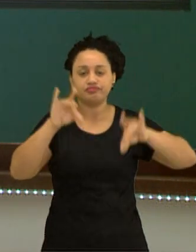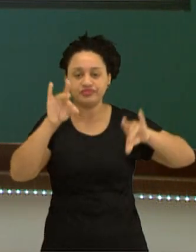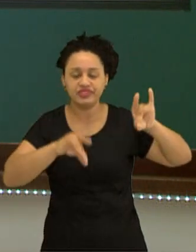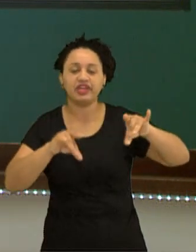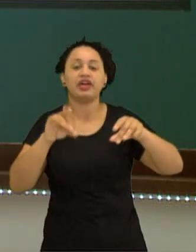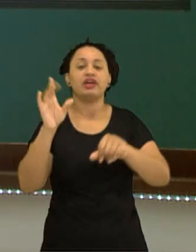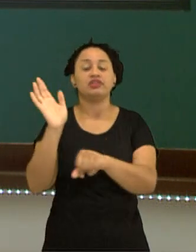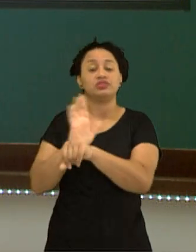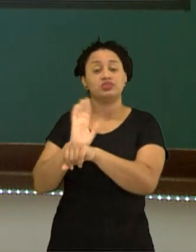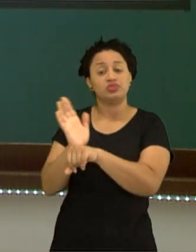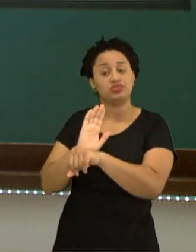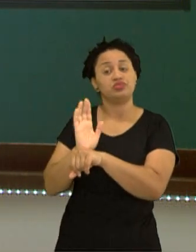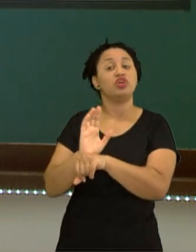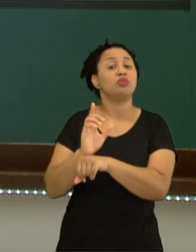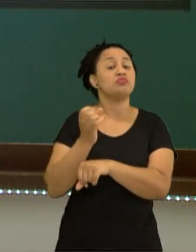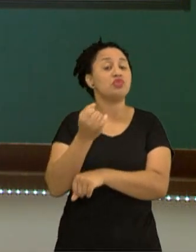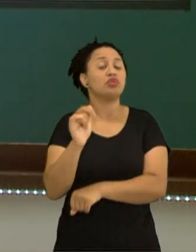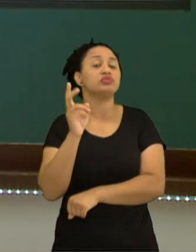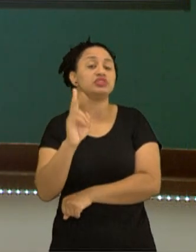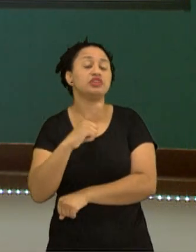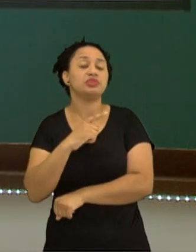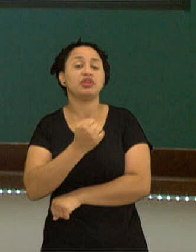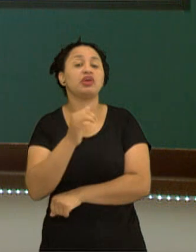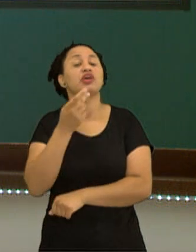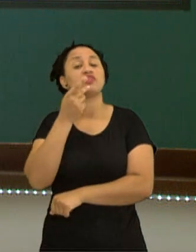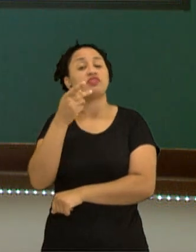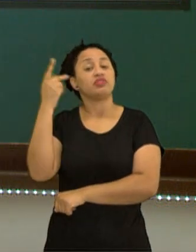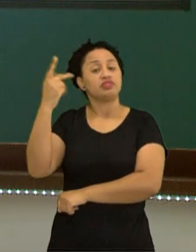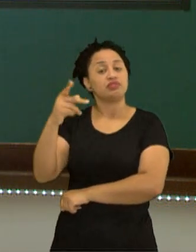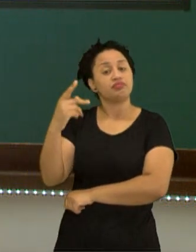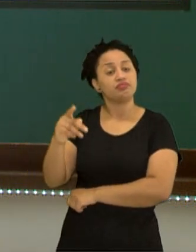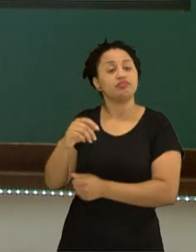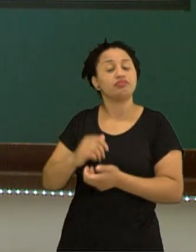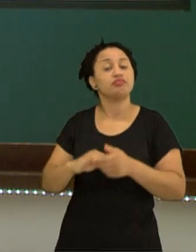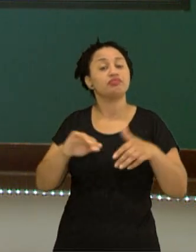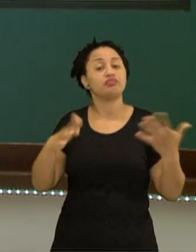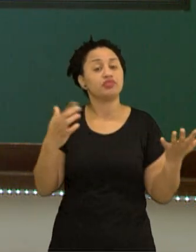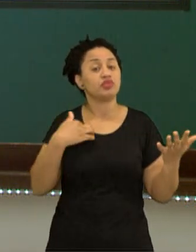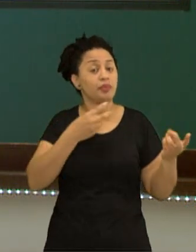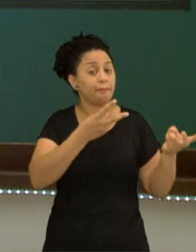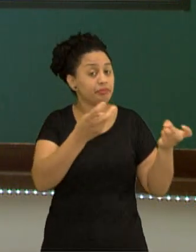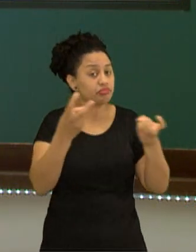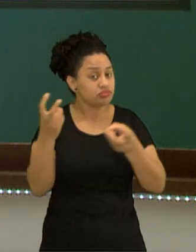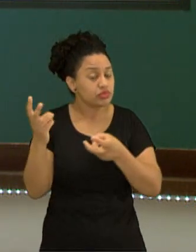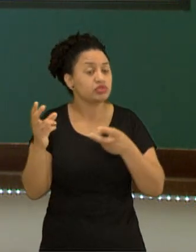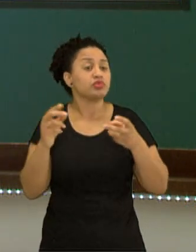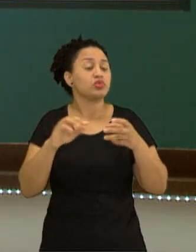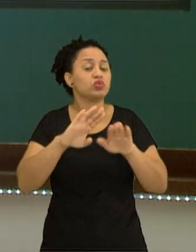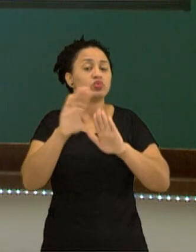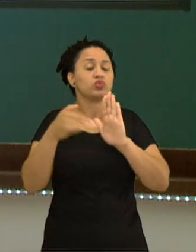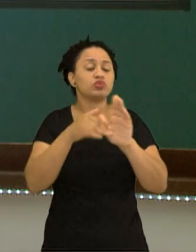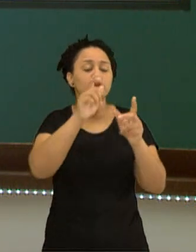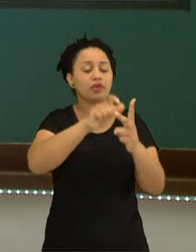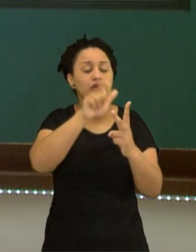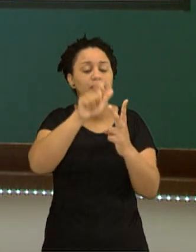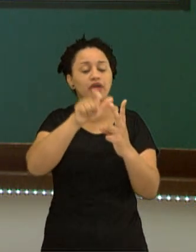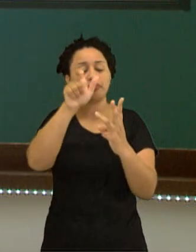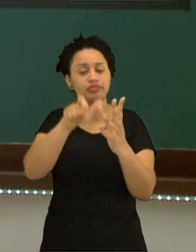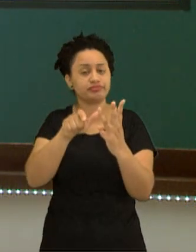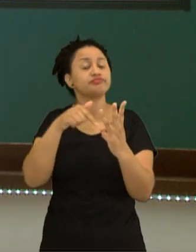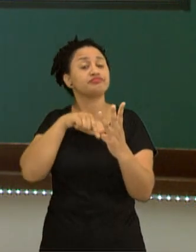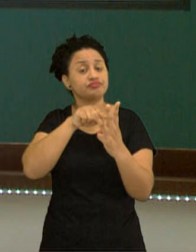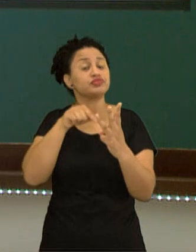filmes, ou sempre alguém está comentando algo sobre ela. Então você percebeu que todas essas personalidades,